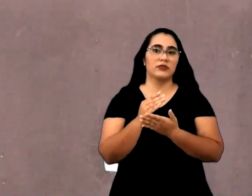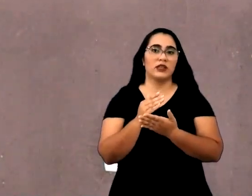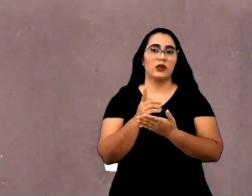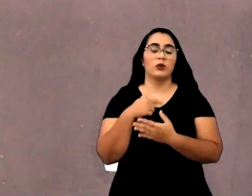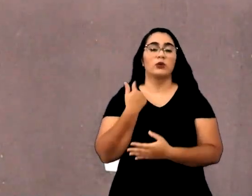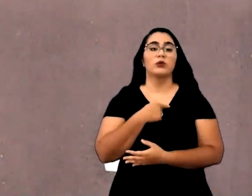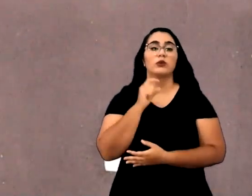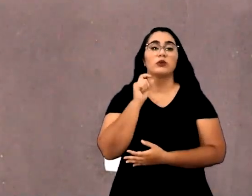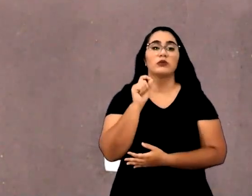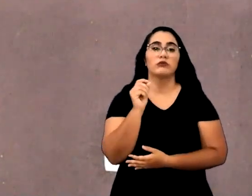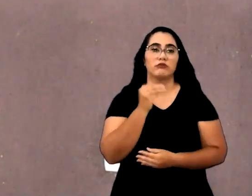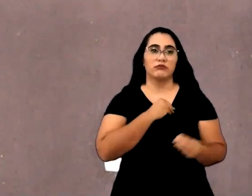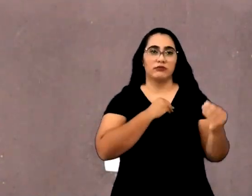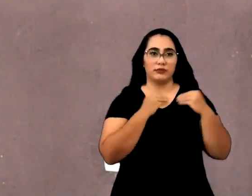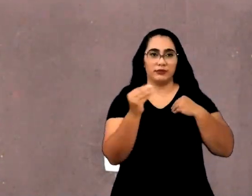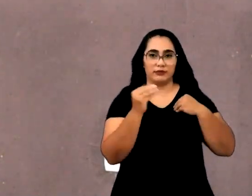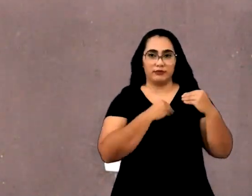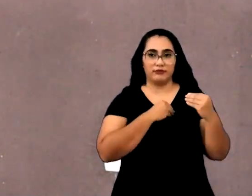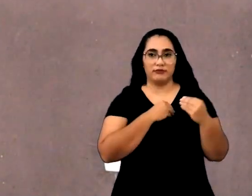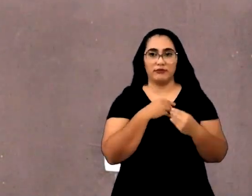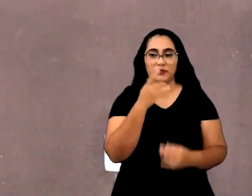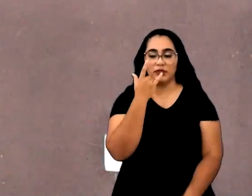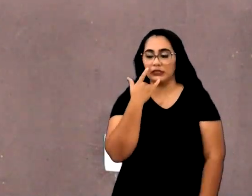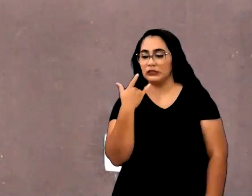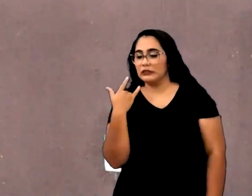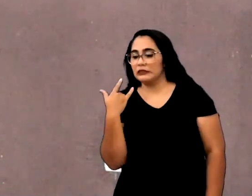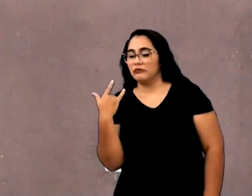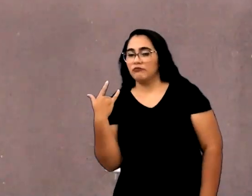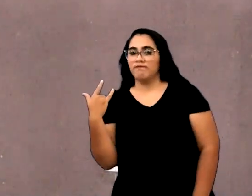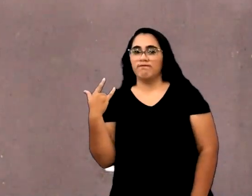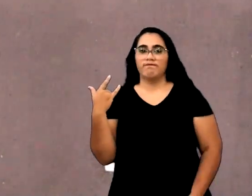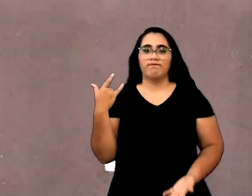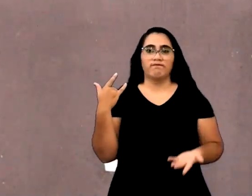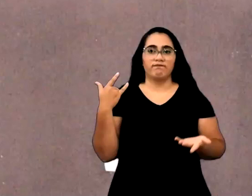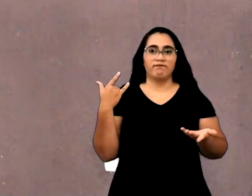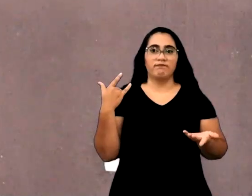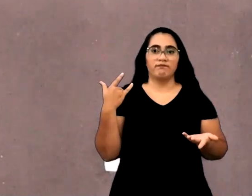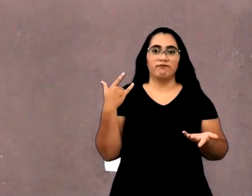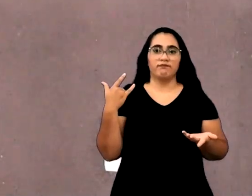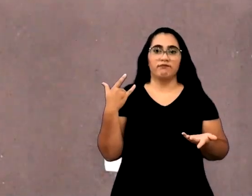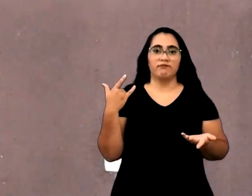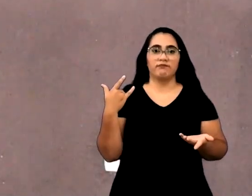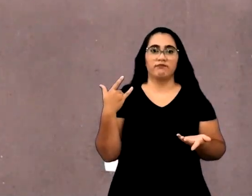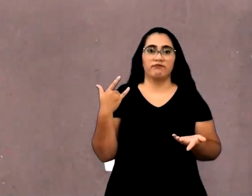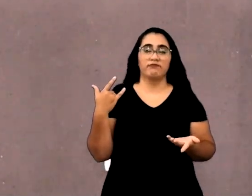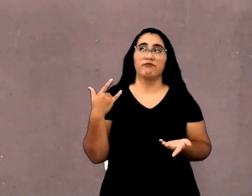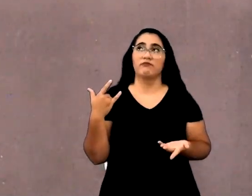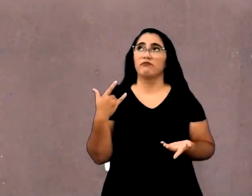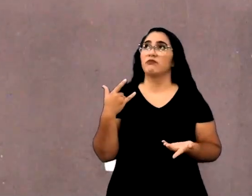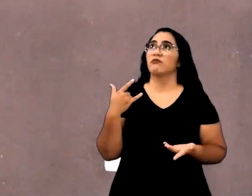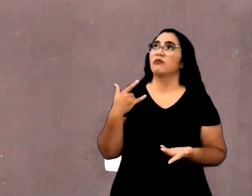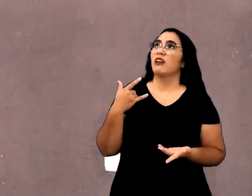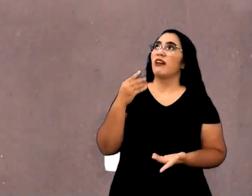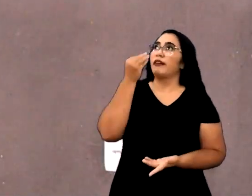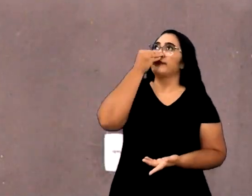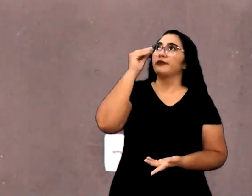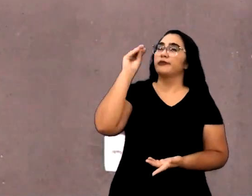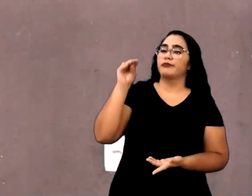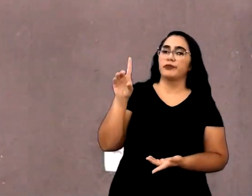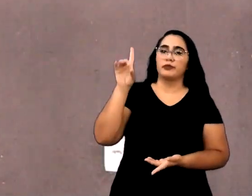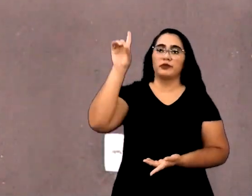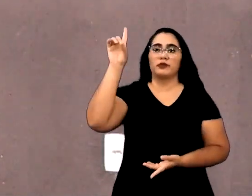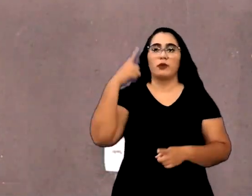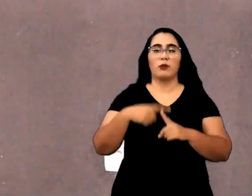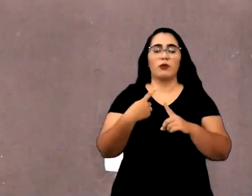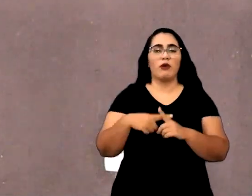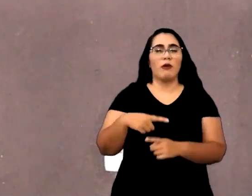cede ao pecado, que você não está mais debaixo da autoridade de Deus,